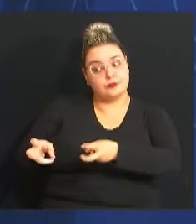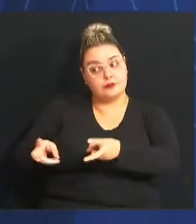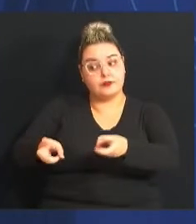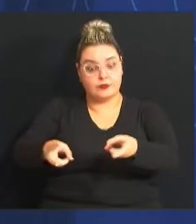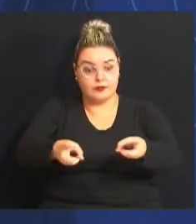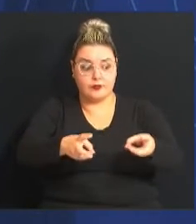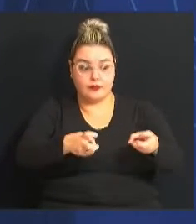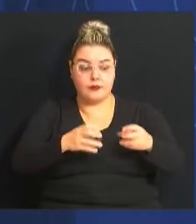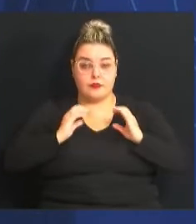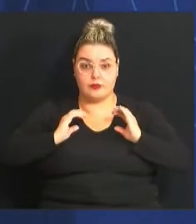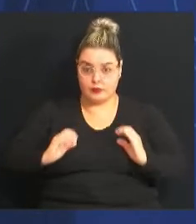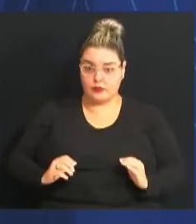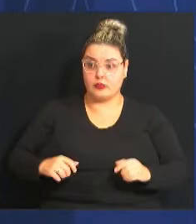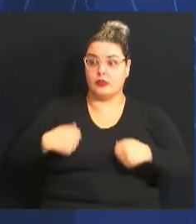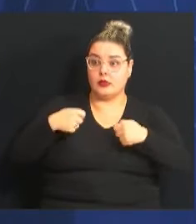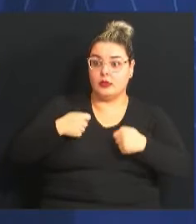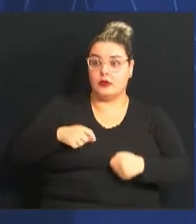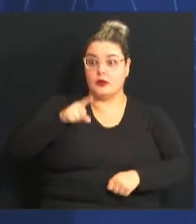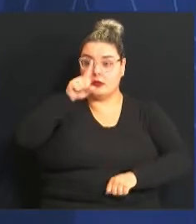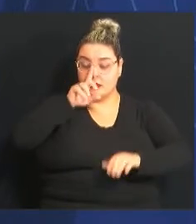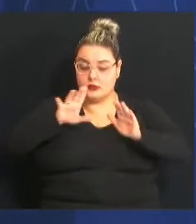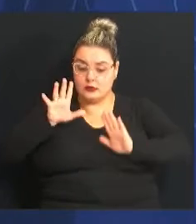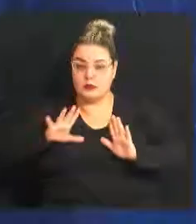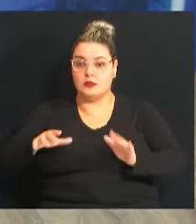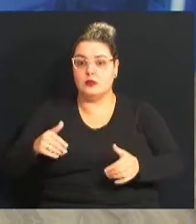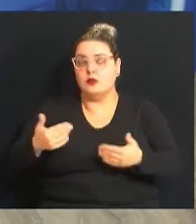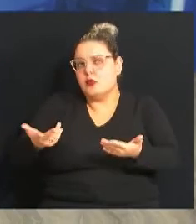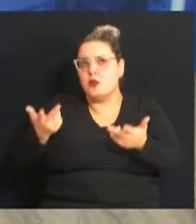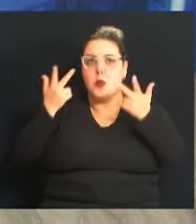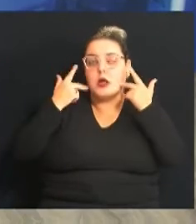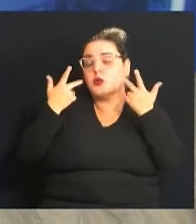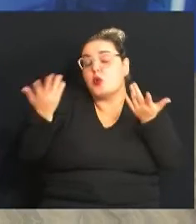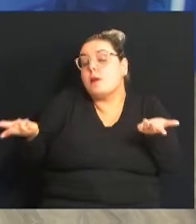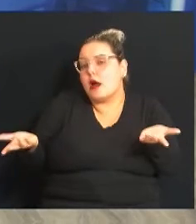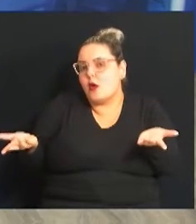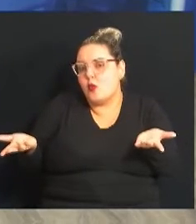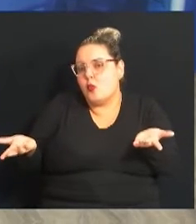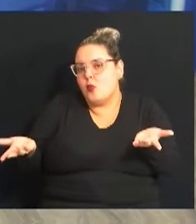comportamento, precisa tomar cuidado ou faz parte?